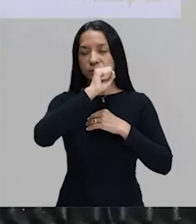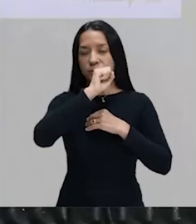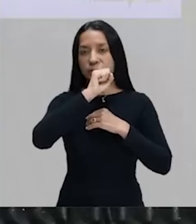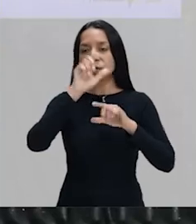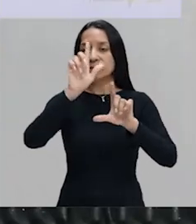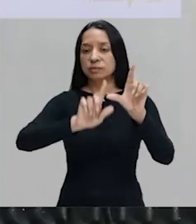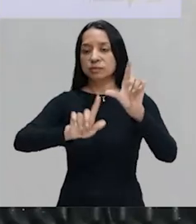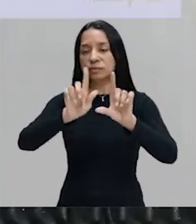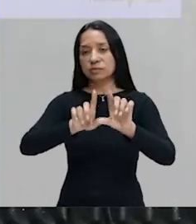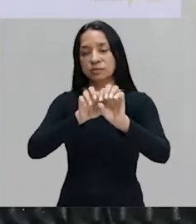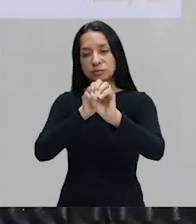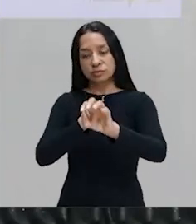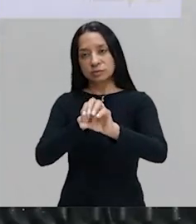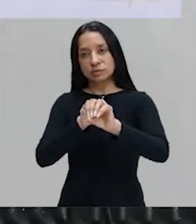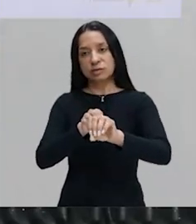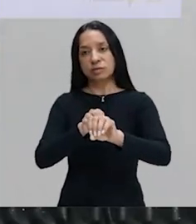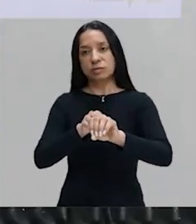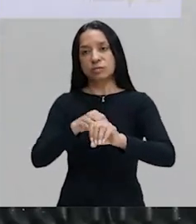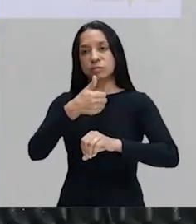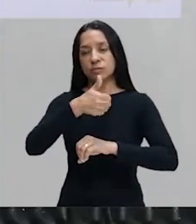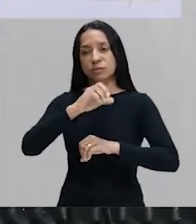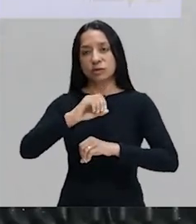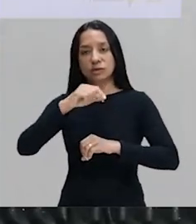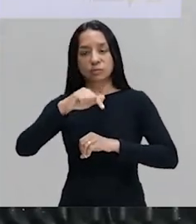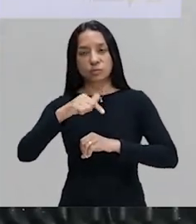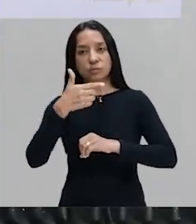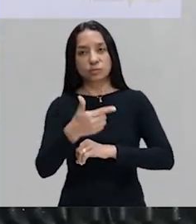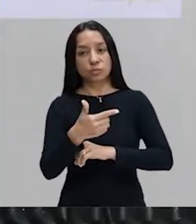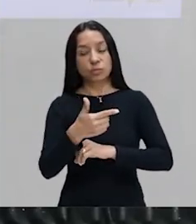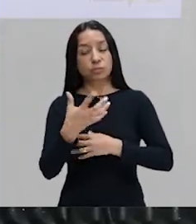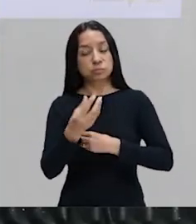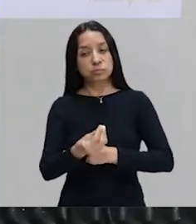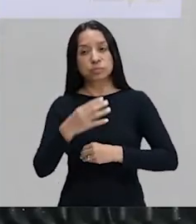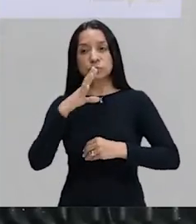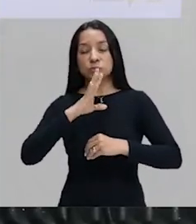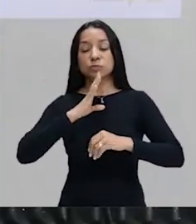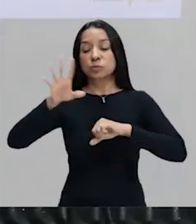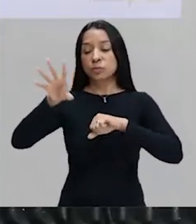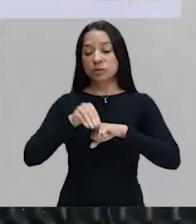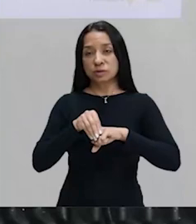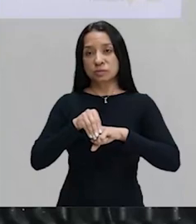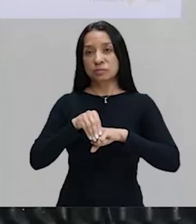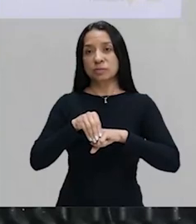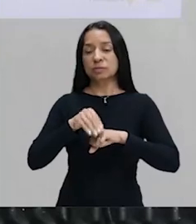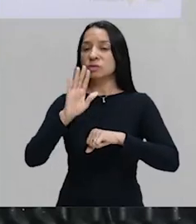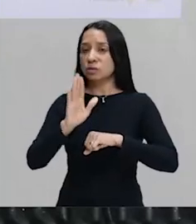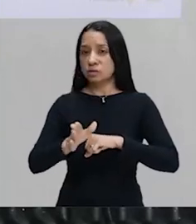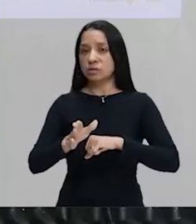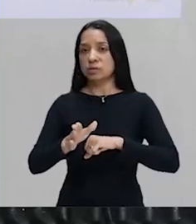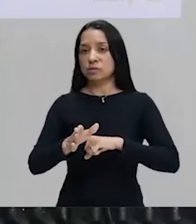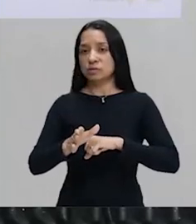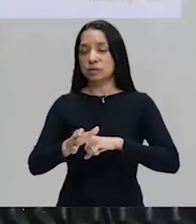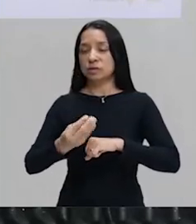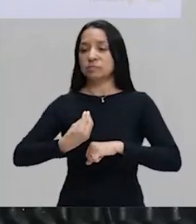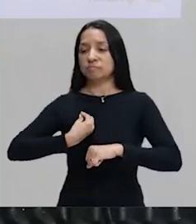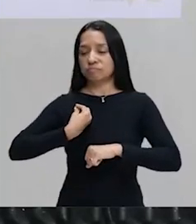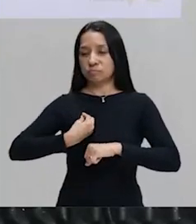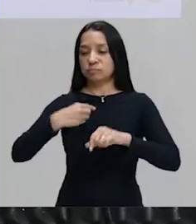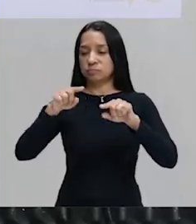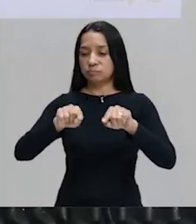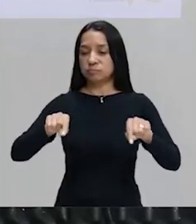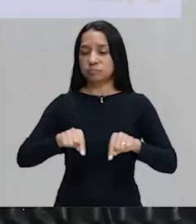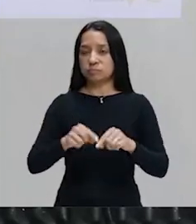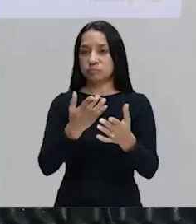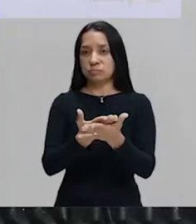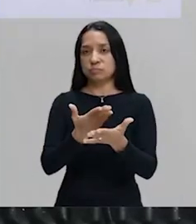TV Educação, canal 10.2, para você muito conhecimento, para você que já está no presencial, mais